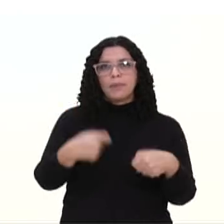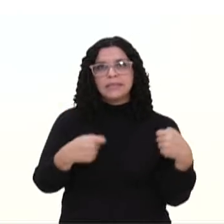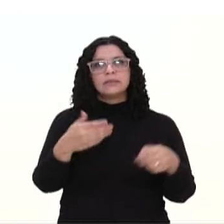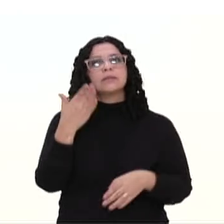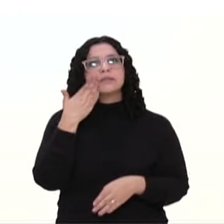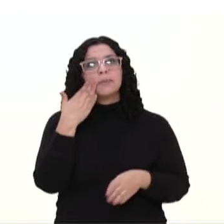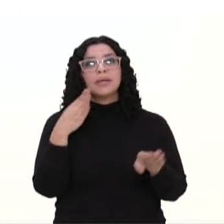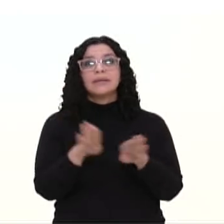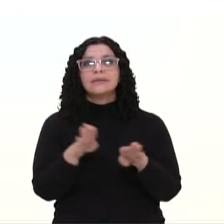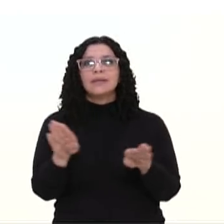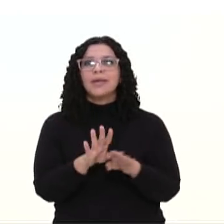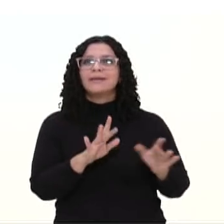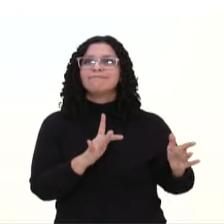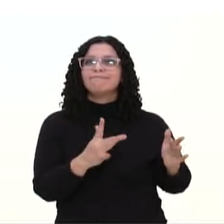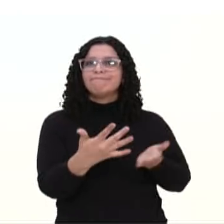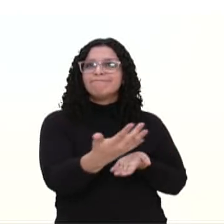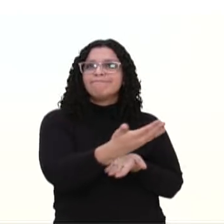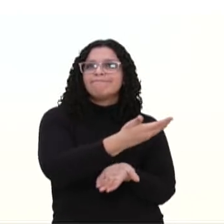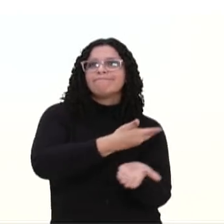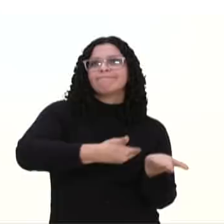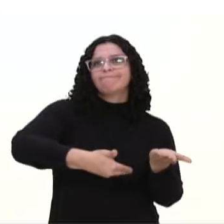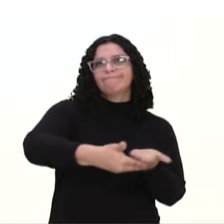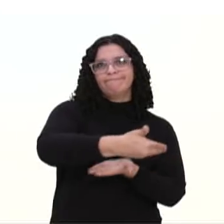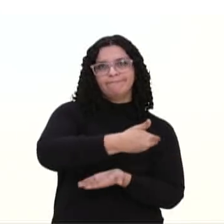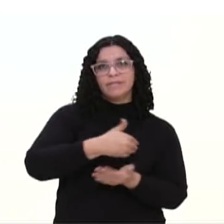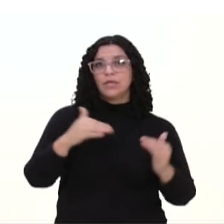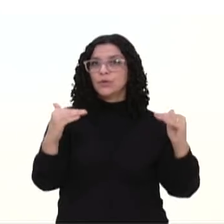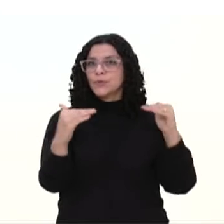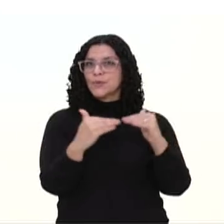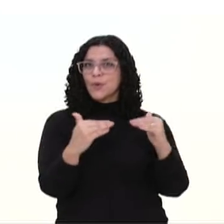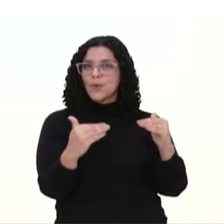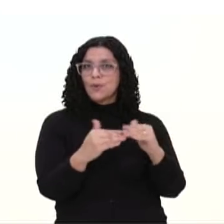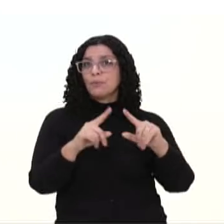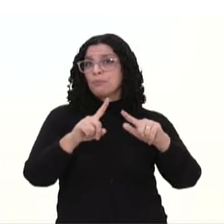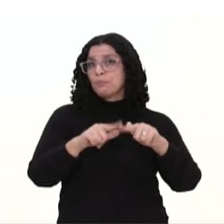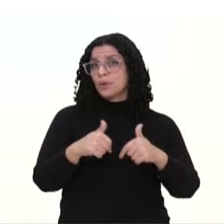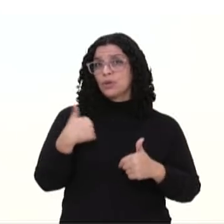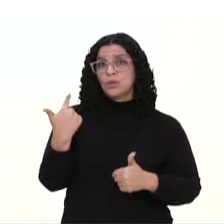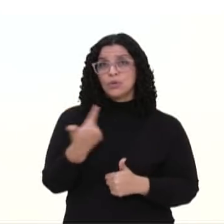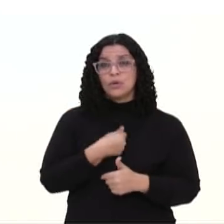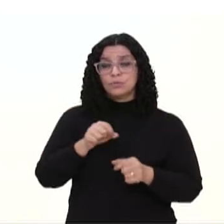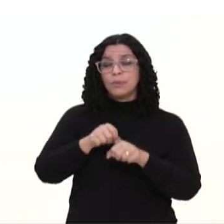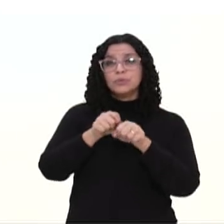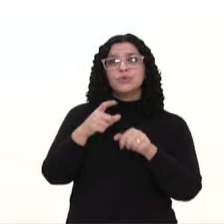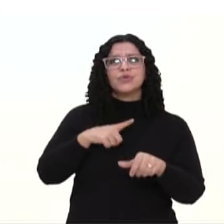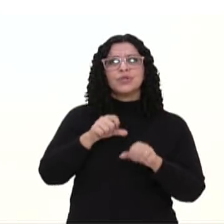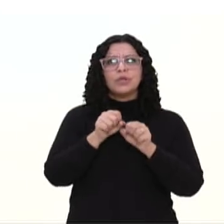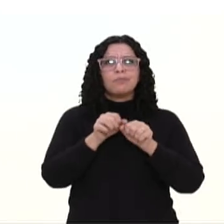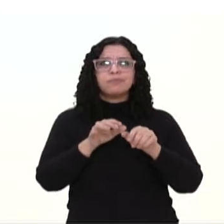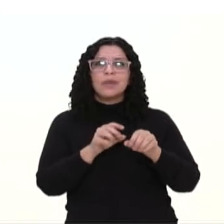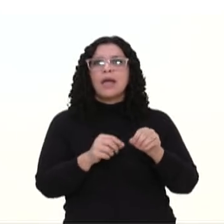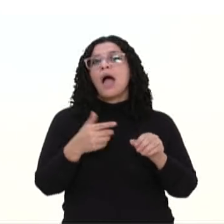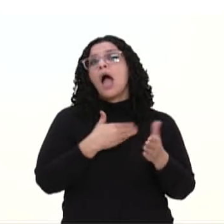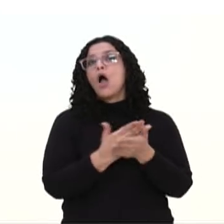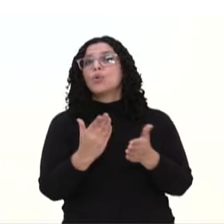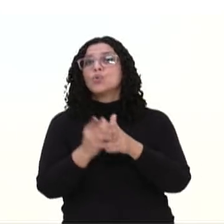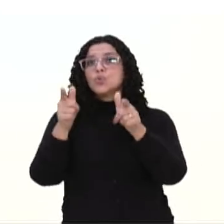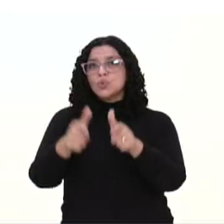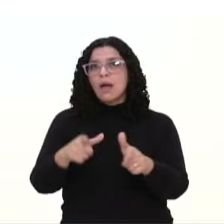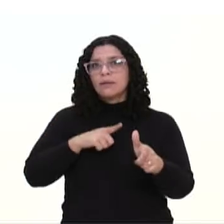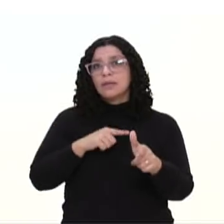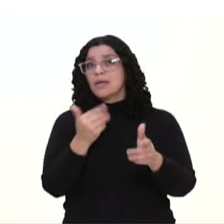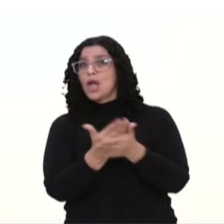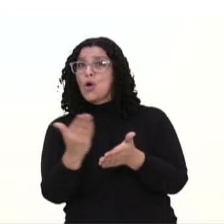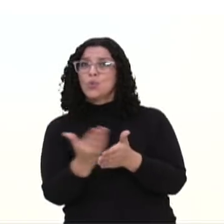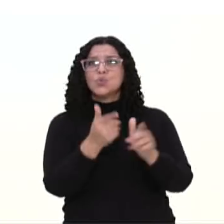a solidariedade e o consenso, em razão de sua distribuição desigual sobre a